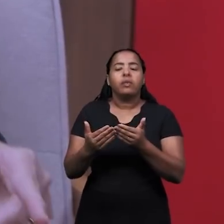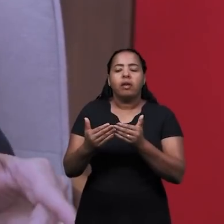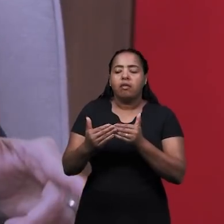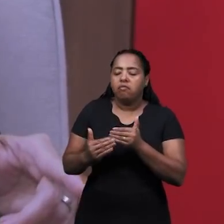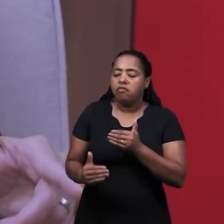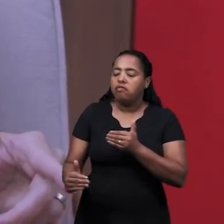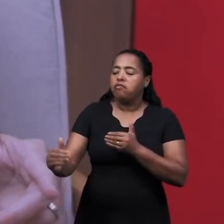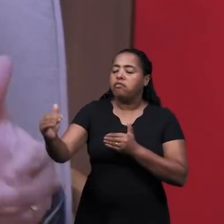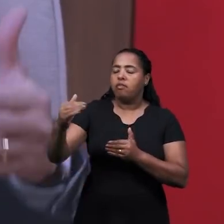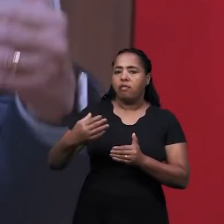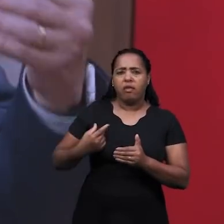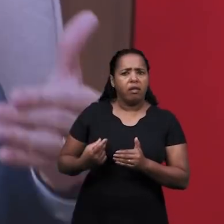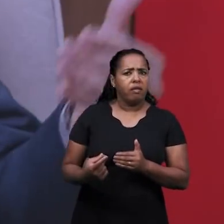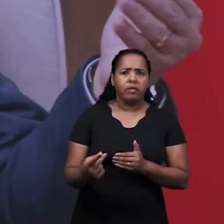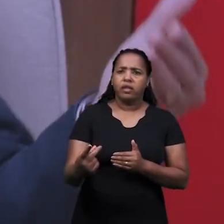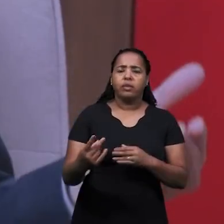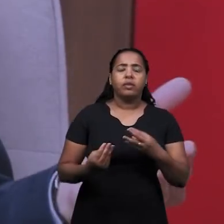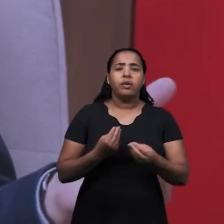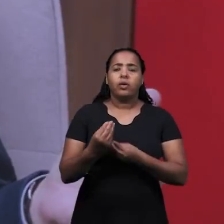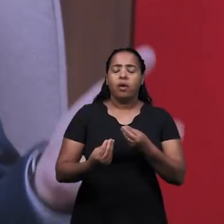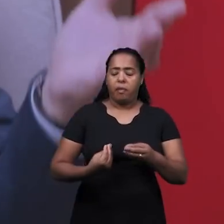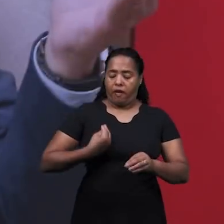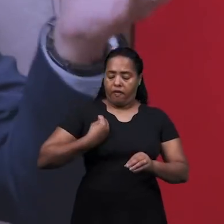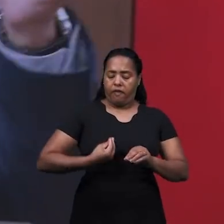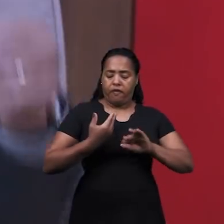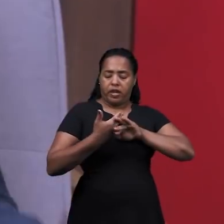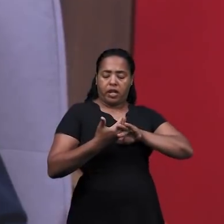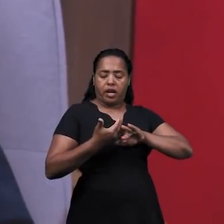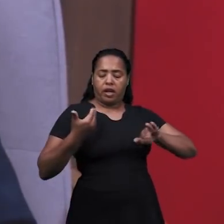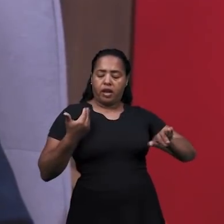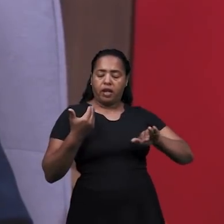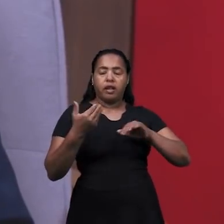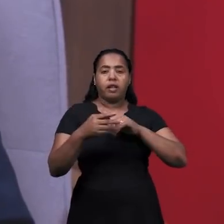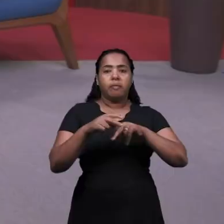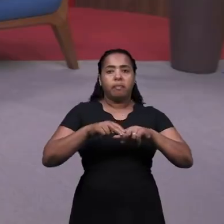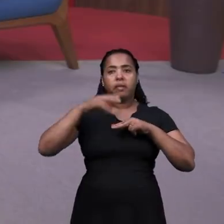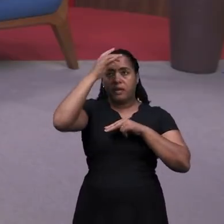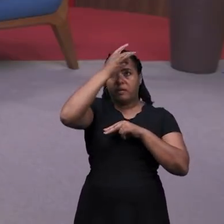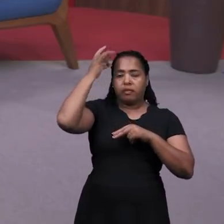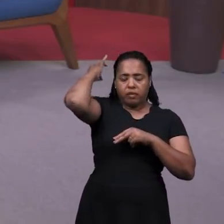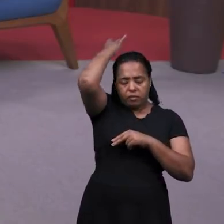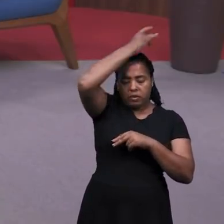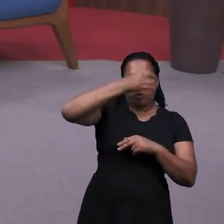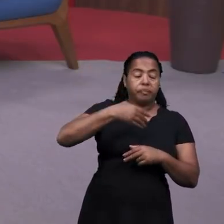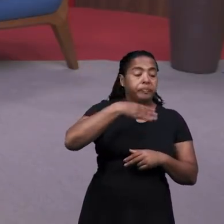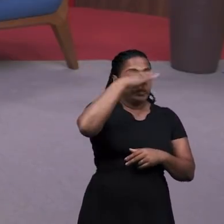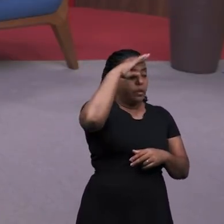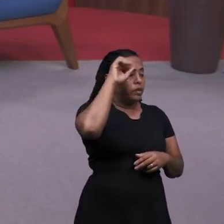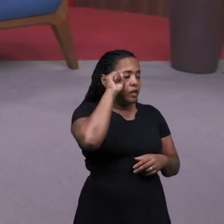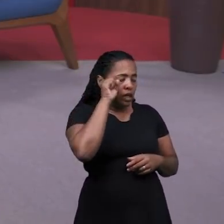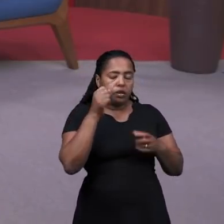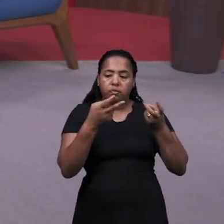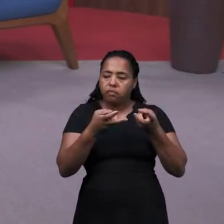feito ou vivido em santificação do Espírito Santo. Então observe, Sérgio, só um detalhe.